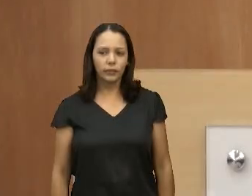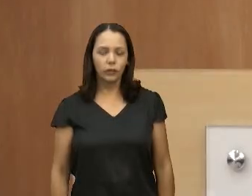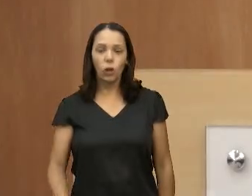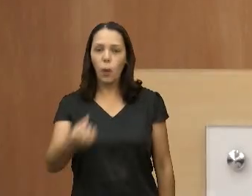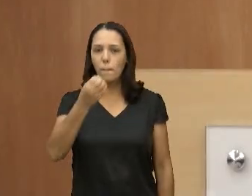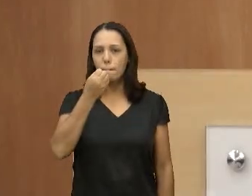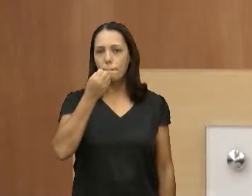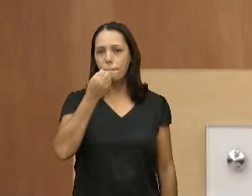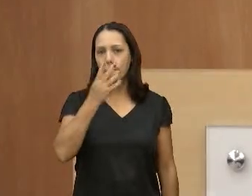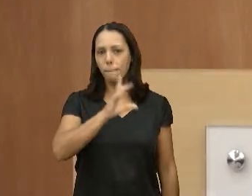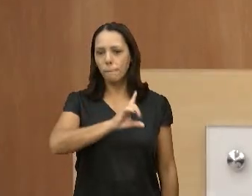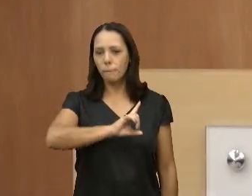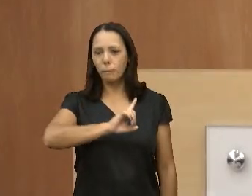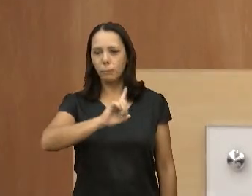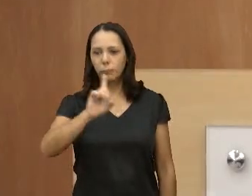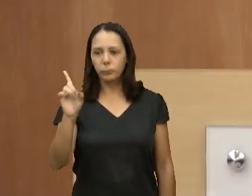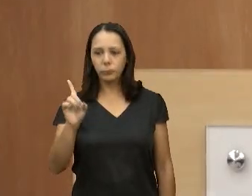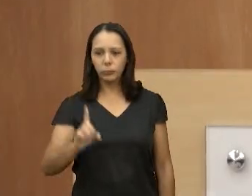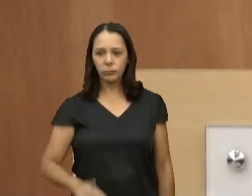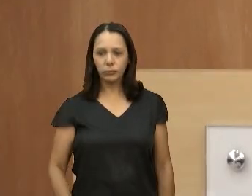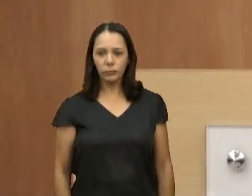Bom dia a todos.